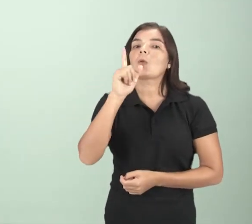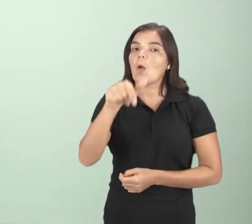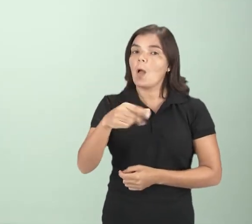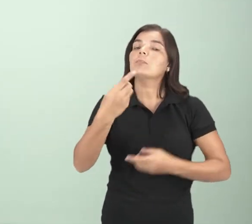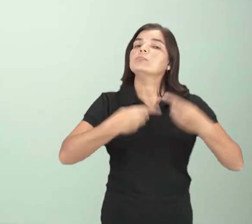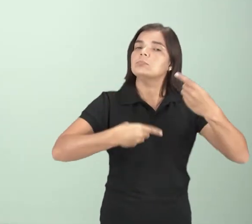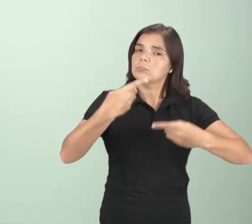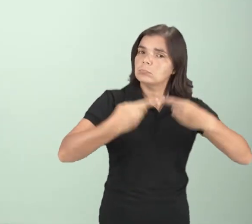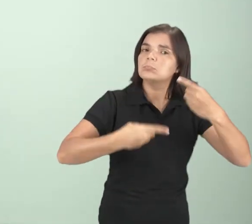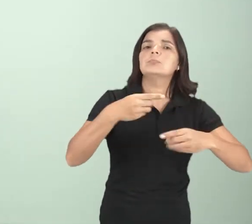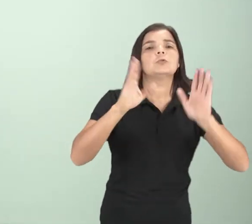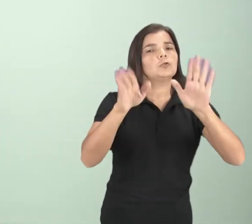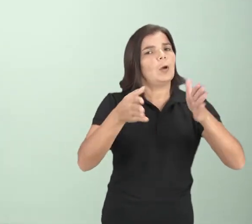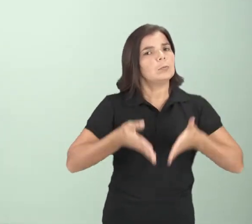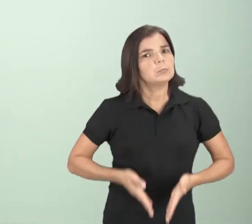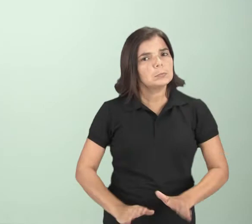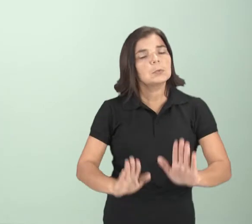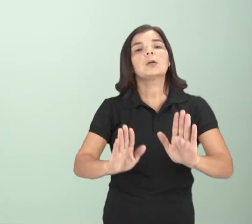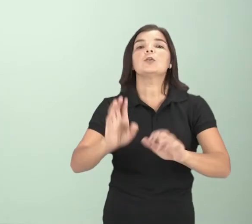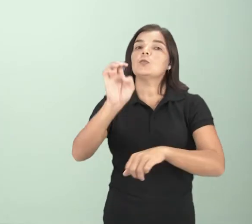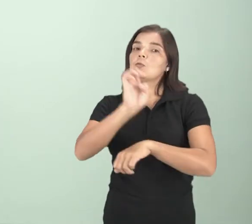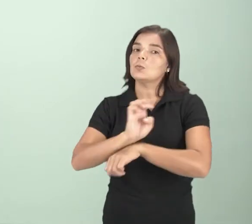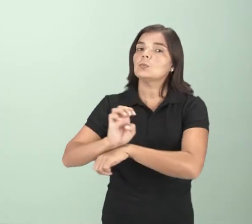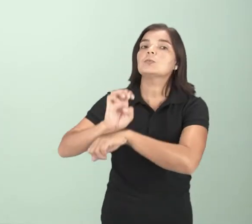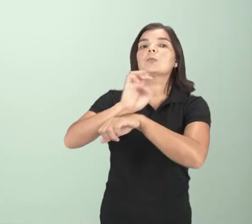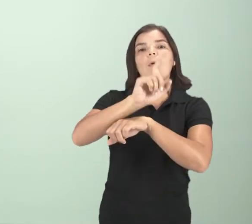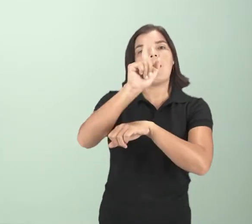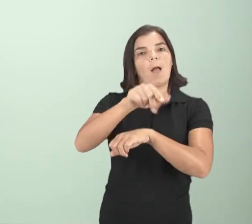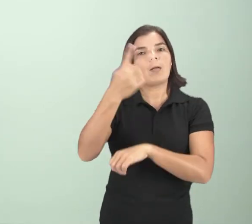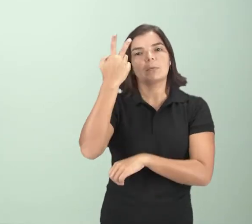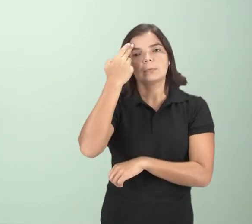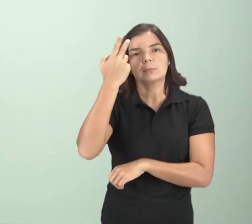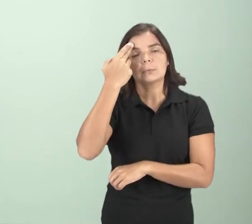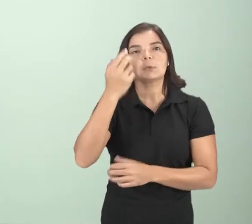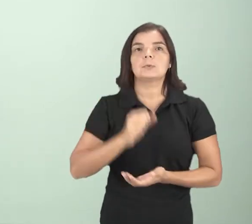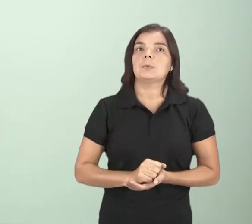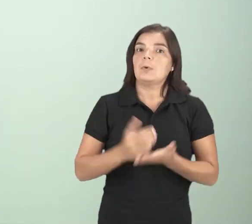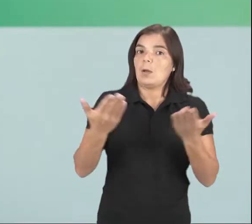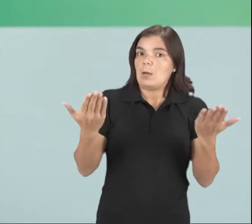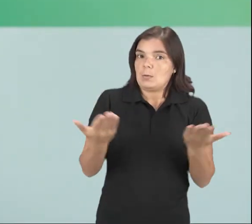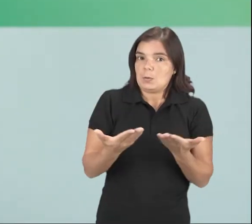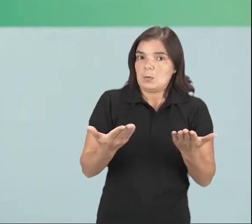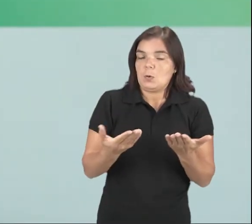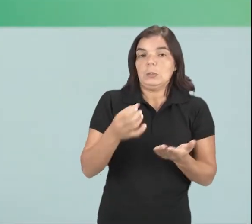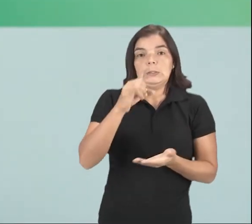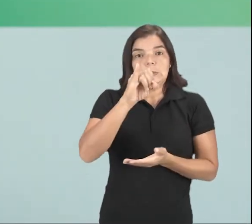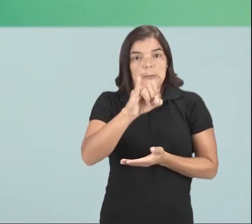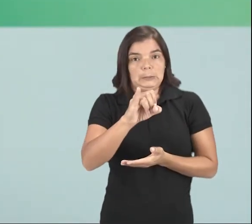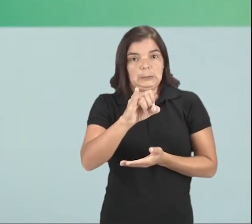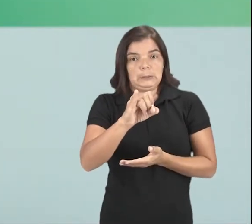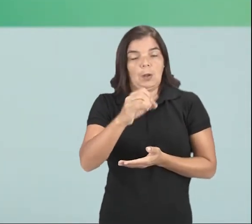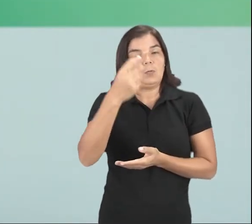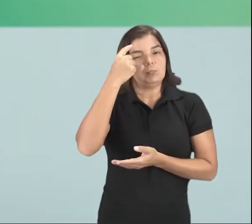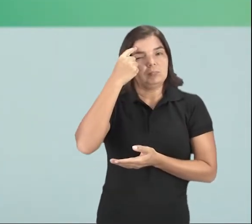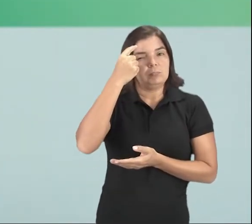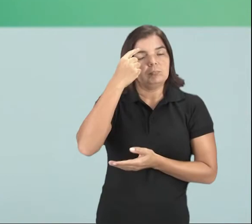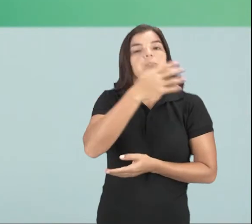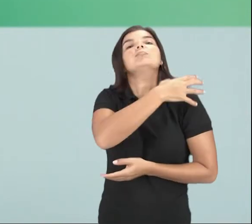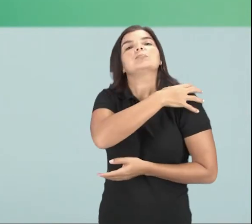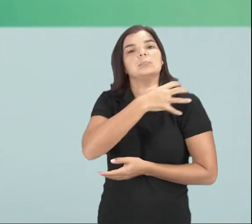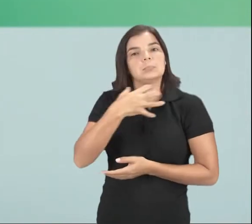animal político por natureza e o Estado é natural. Agora, segundo o pensamento